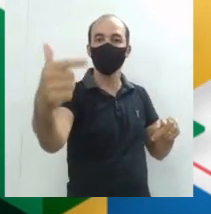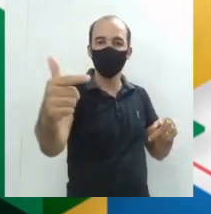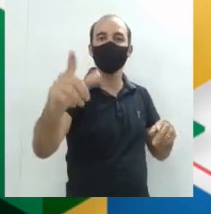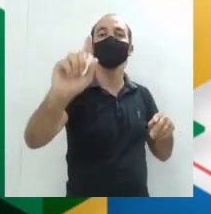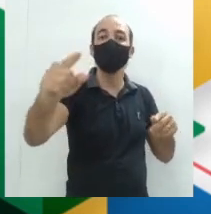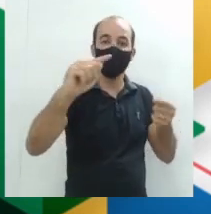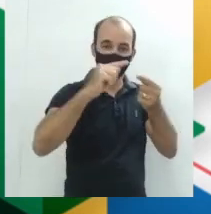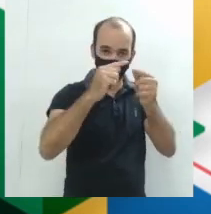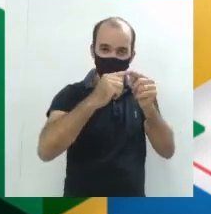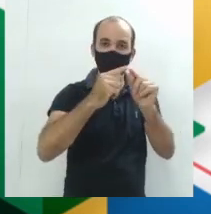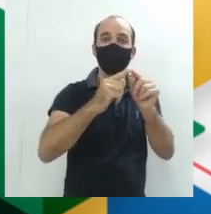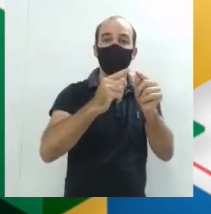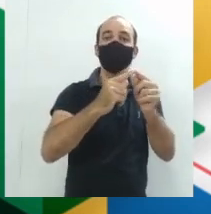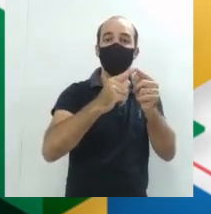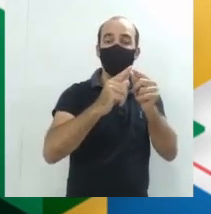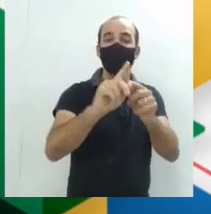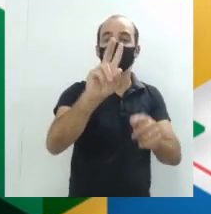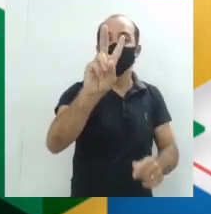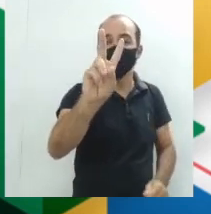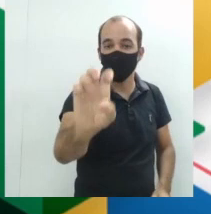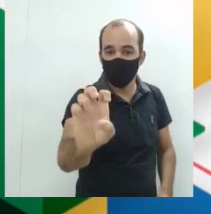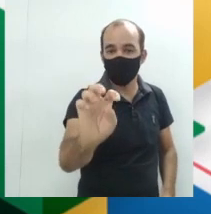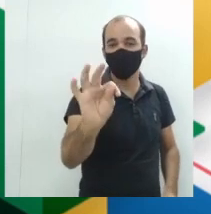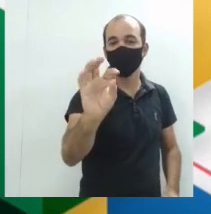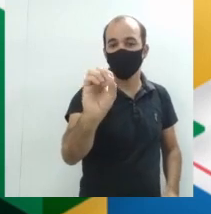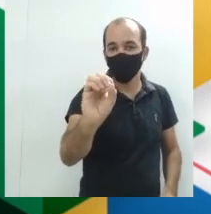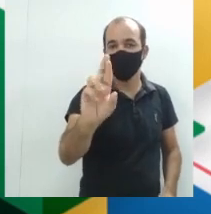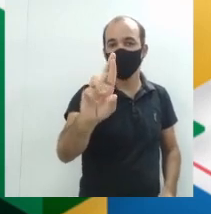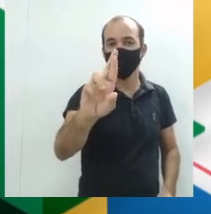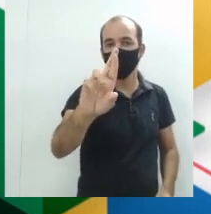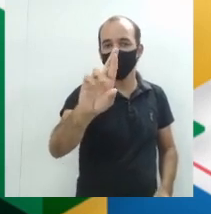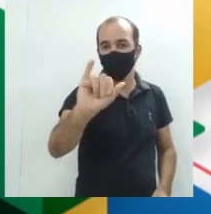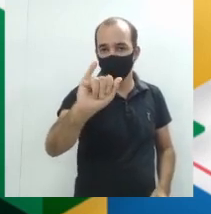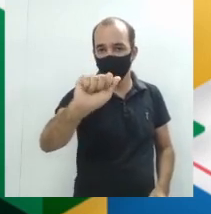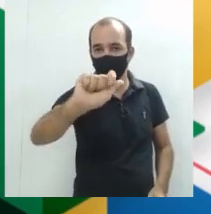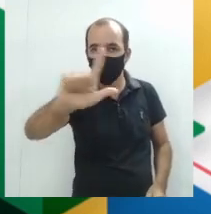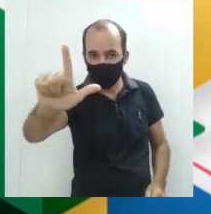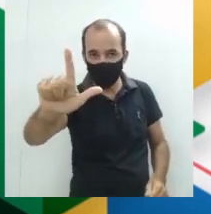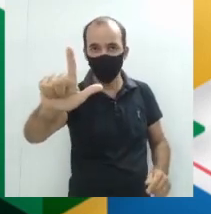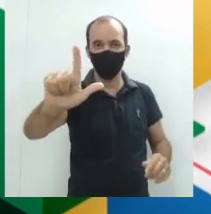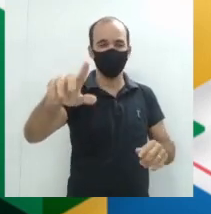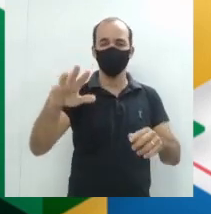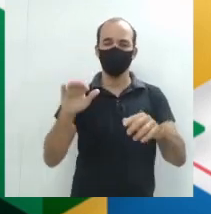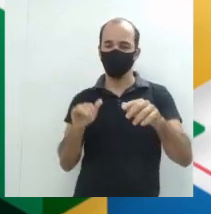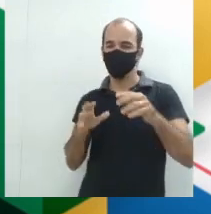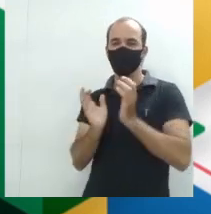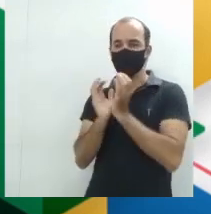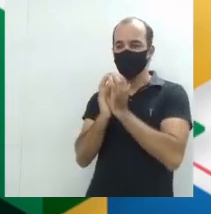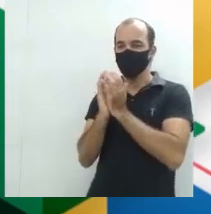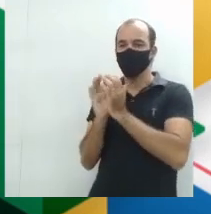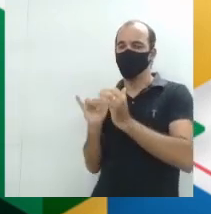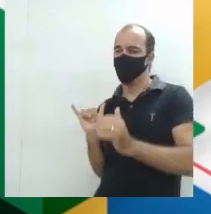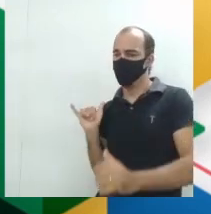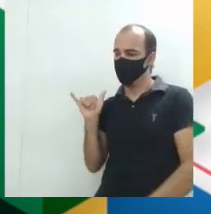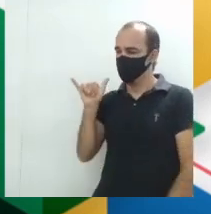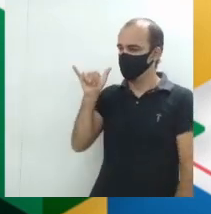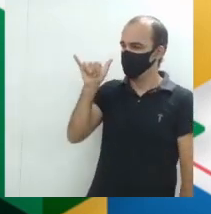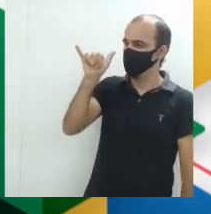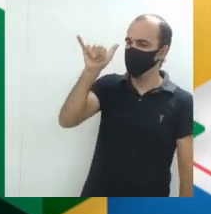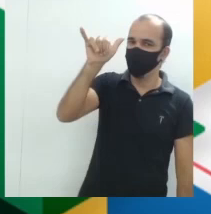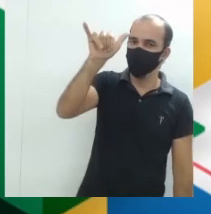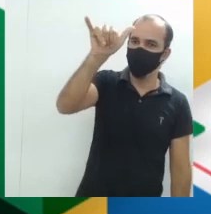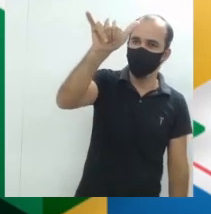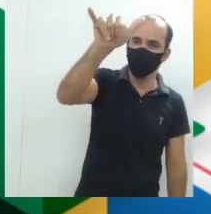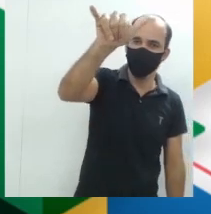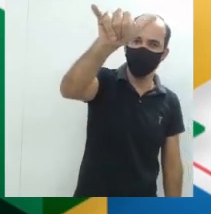distância que vai ligar de Recife até São Paulo e sai numa trajetória retilínea, obedecendo